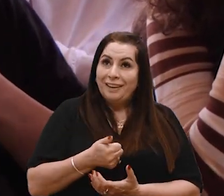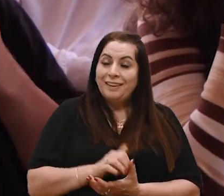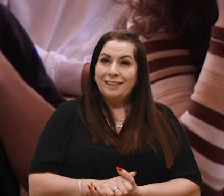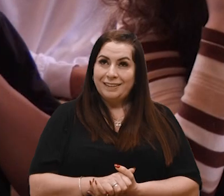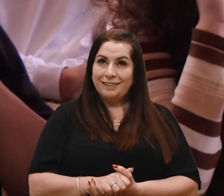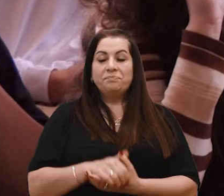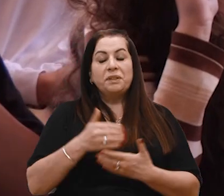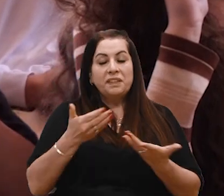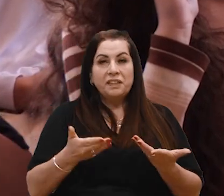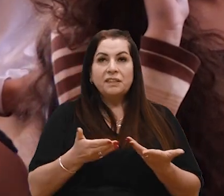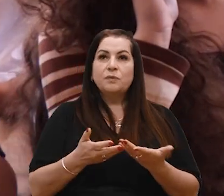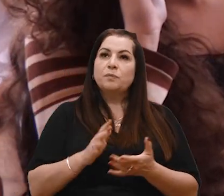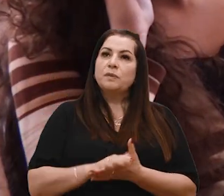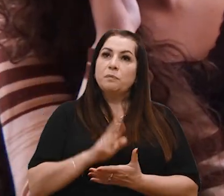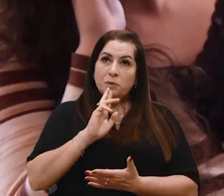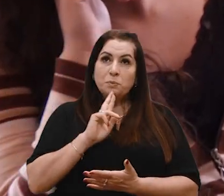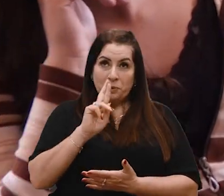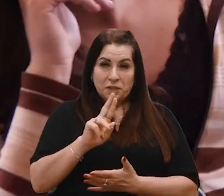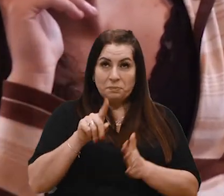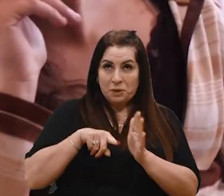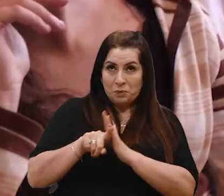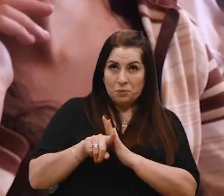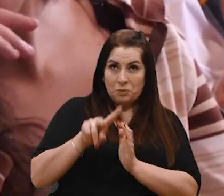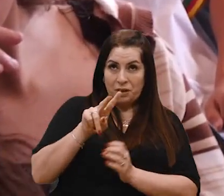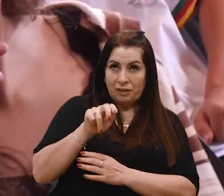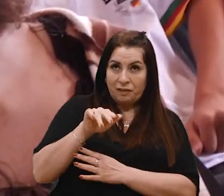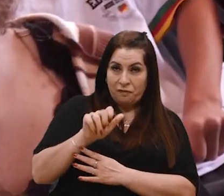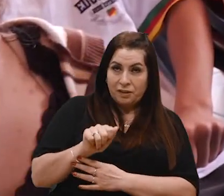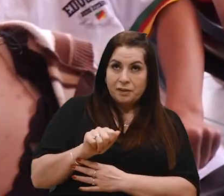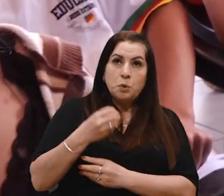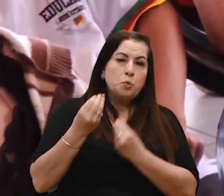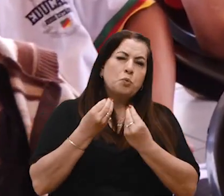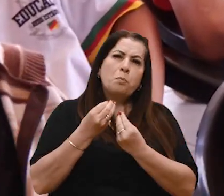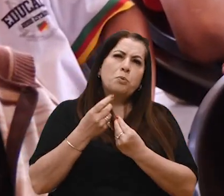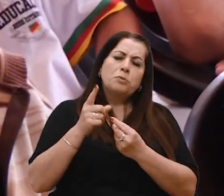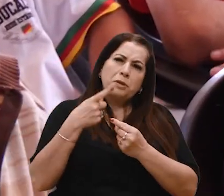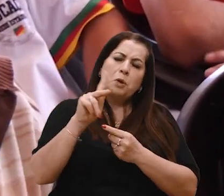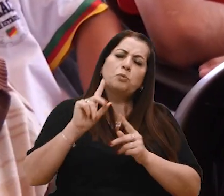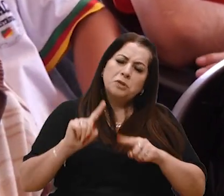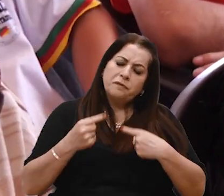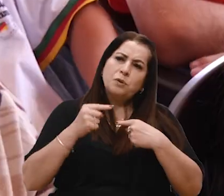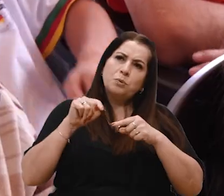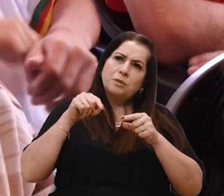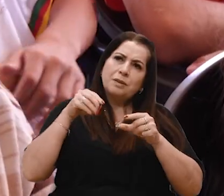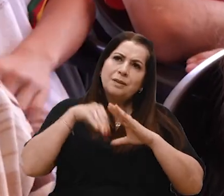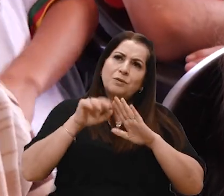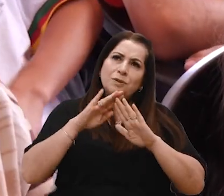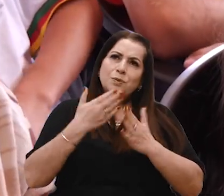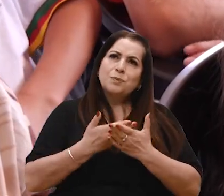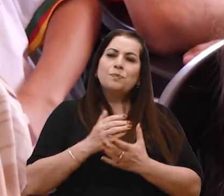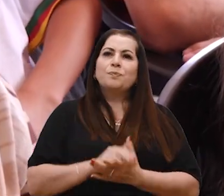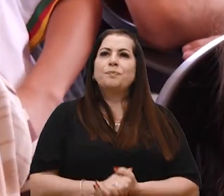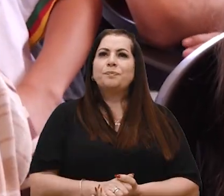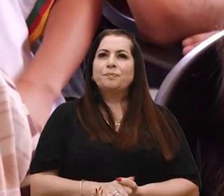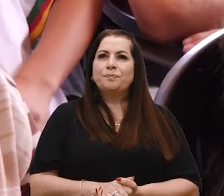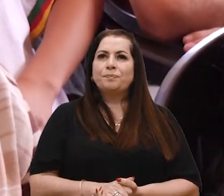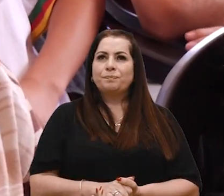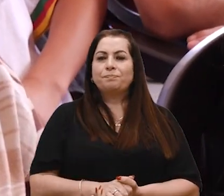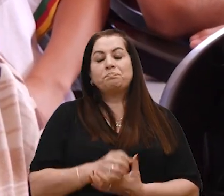Laura, tudo bem? Então, vamos responder essa pergunta da Vânia. Como é que foi o teu desafio aqui na escola?